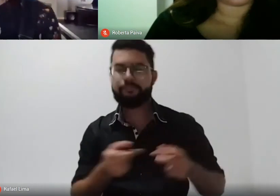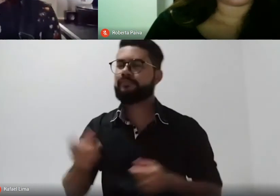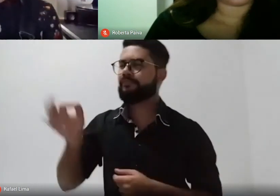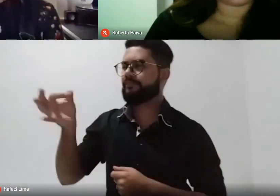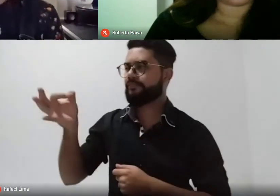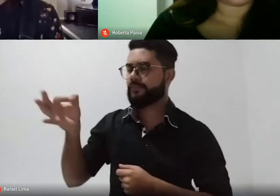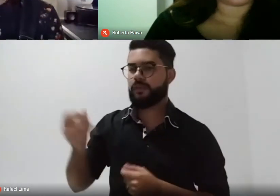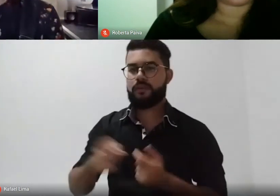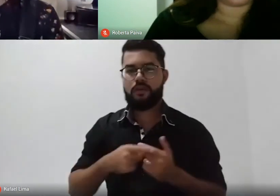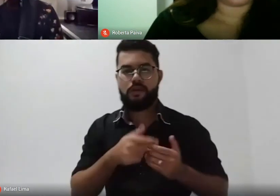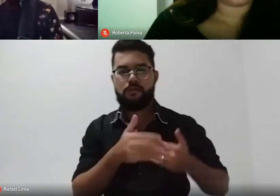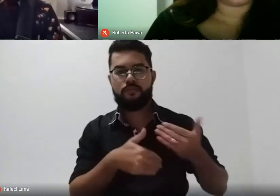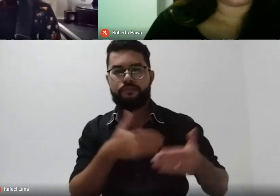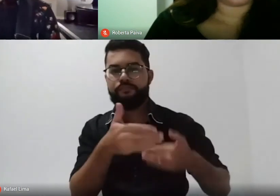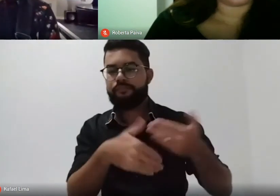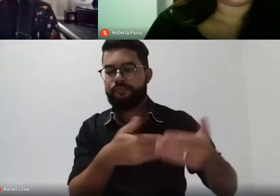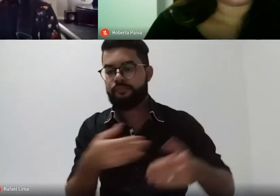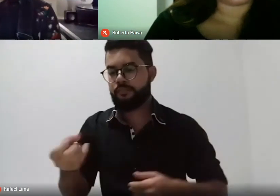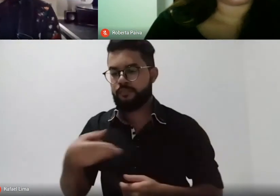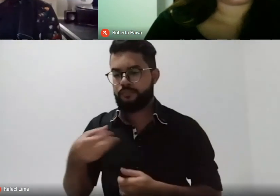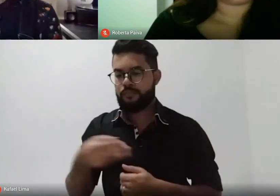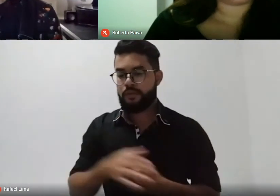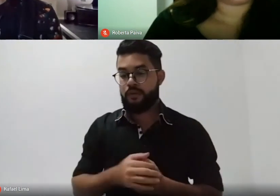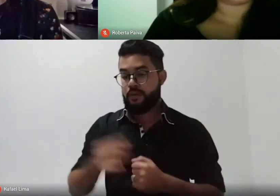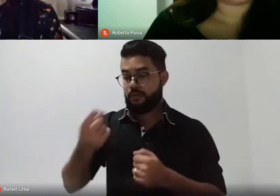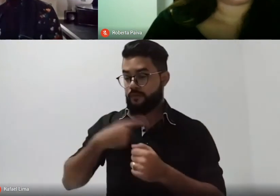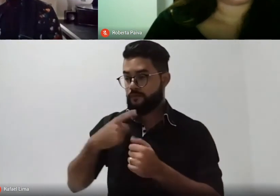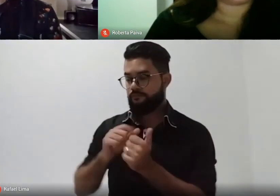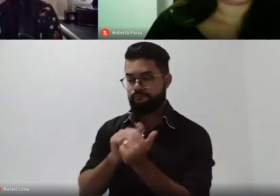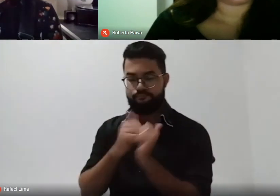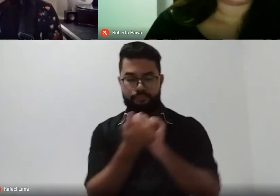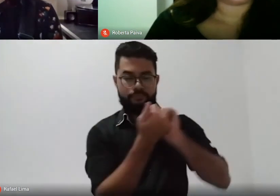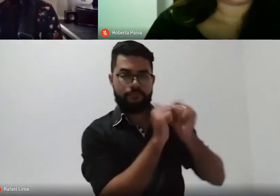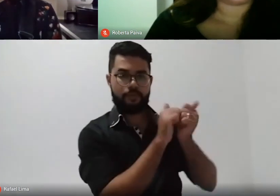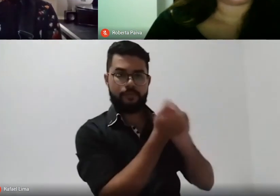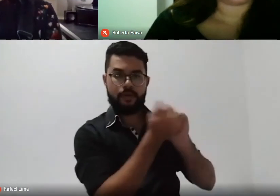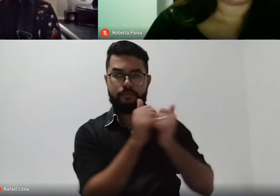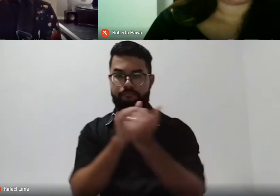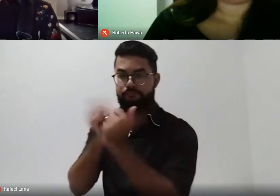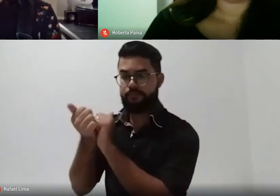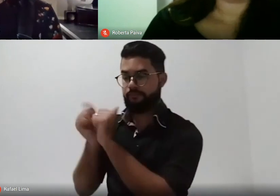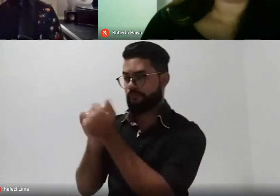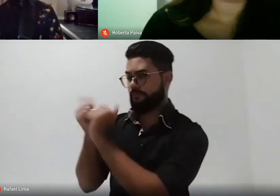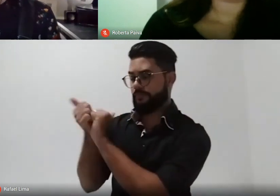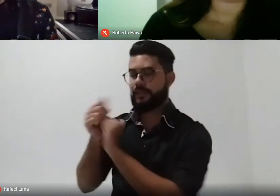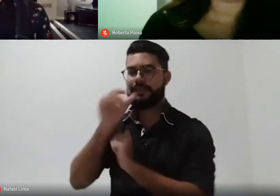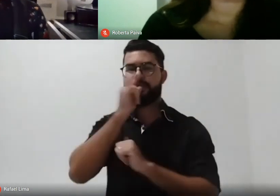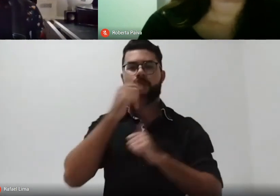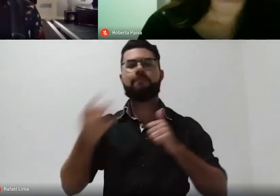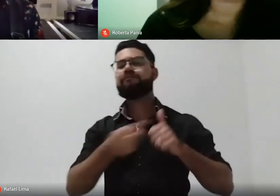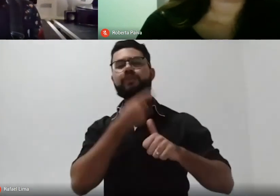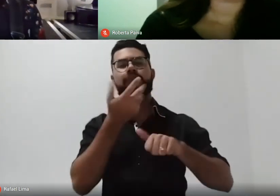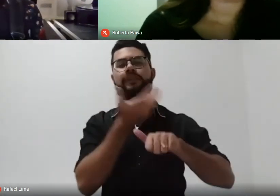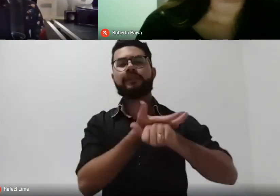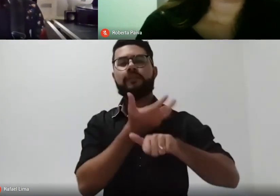né? A gente foi adaptando, né? E hoje fazemos assim, né? A primeira disciplina, desenho